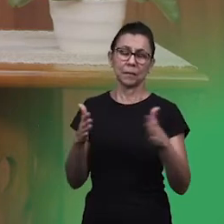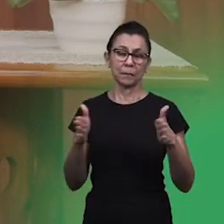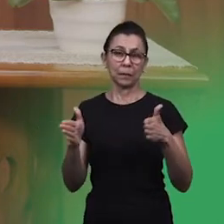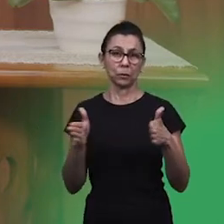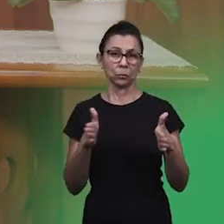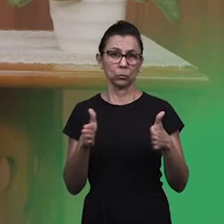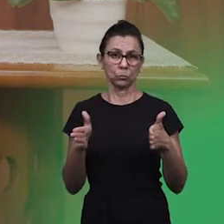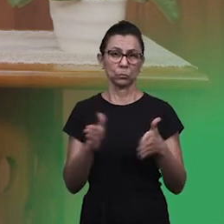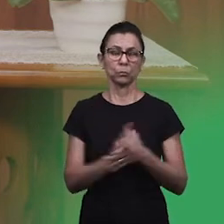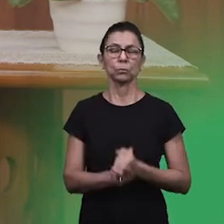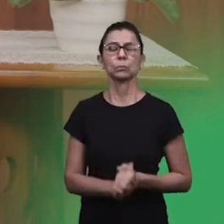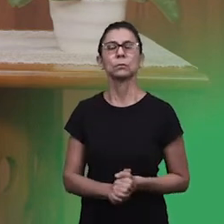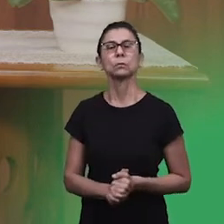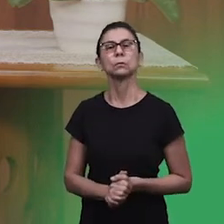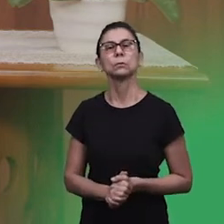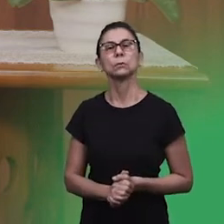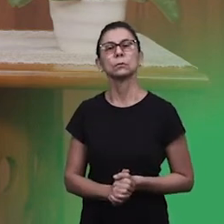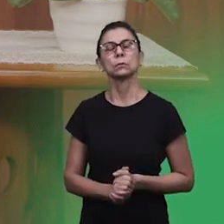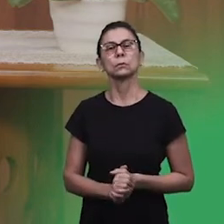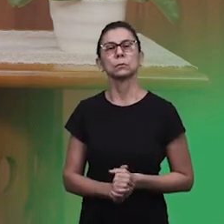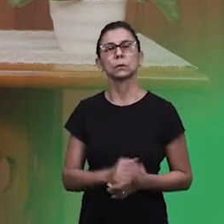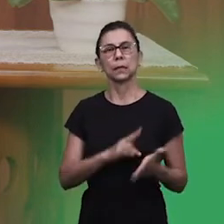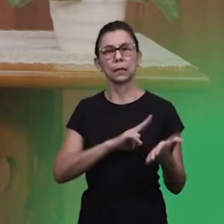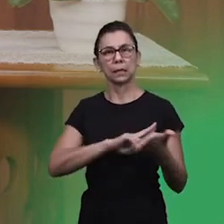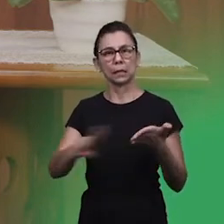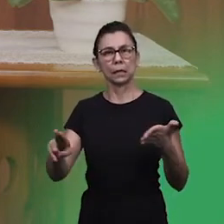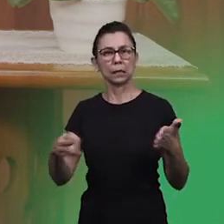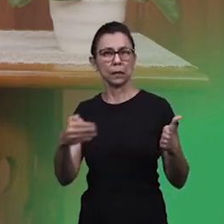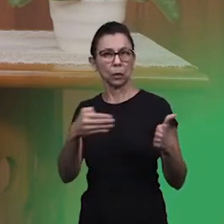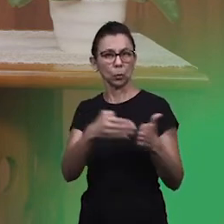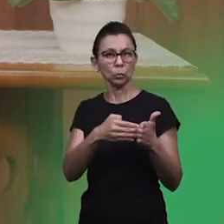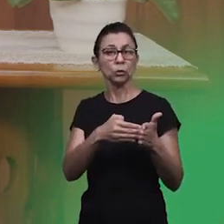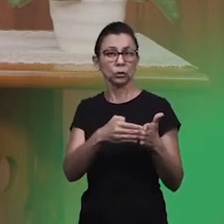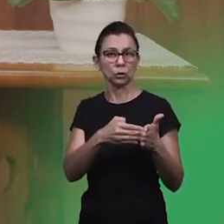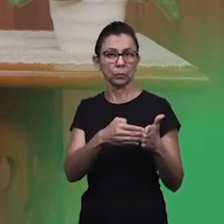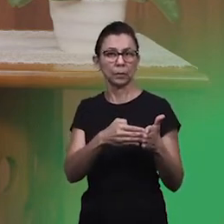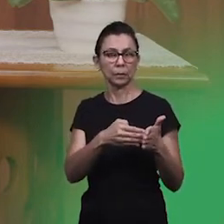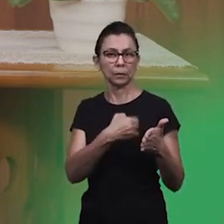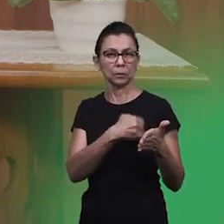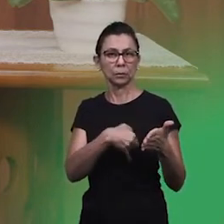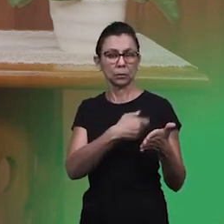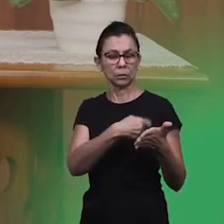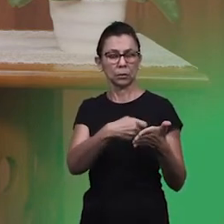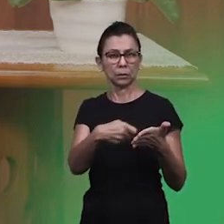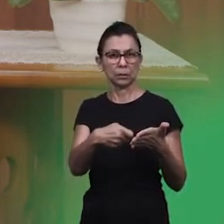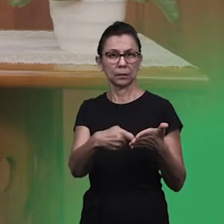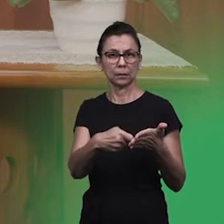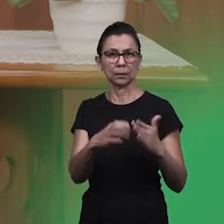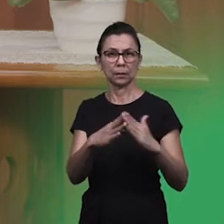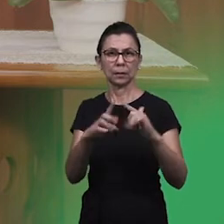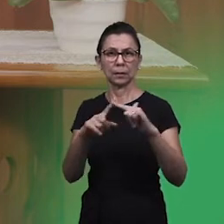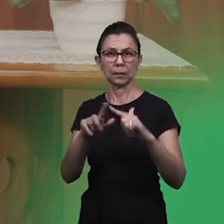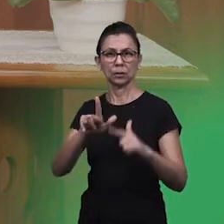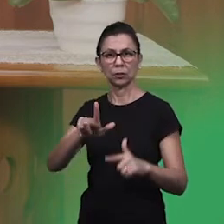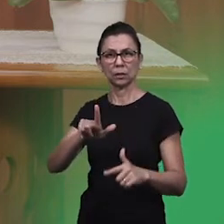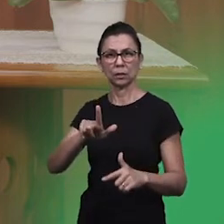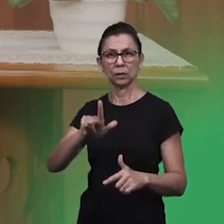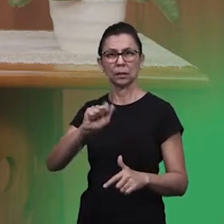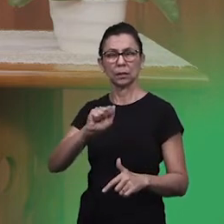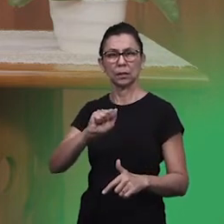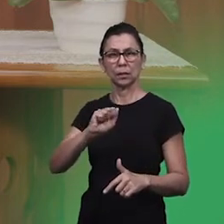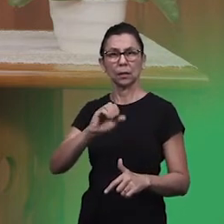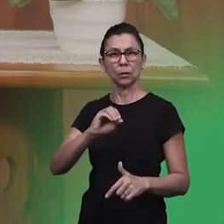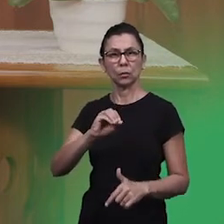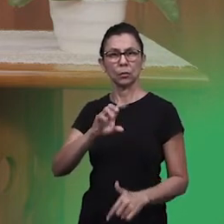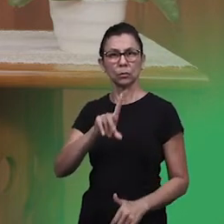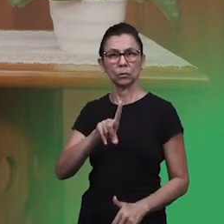a última carta ela é ditada e escrita por João, a carta à igreja de Laodiceia, nós vemos ali nessa carta